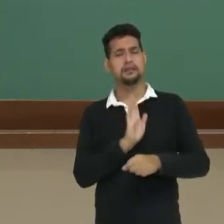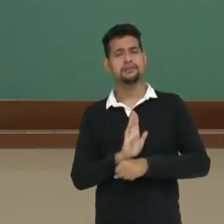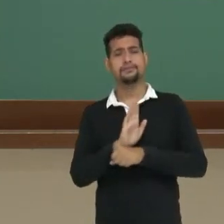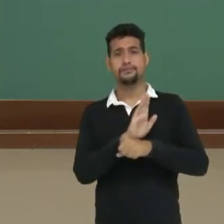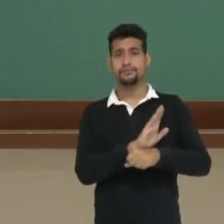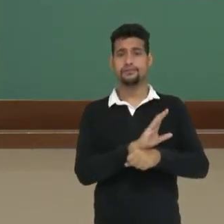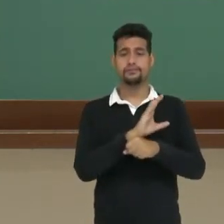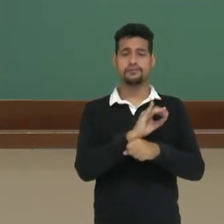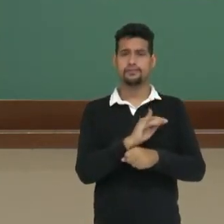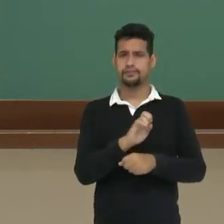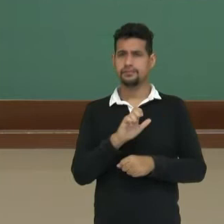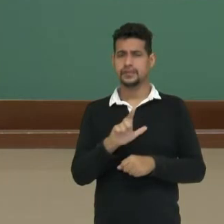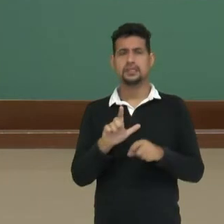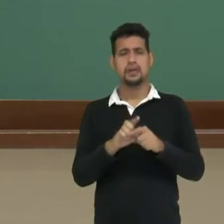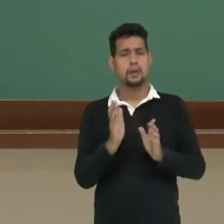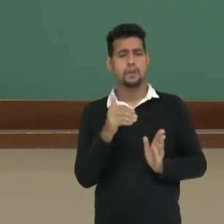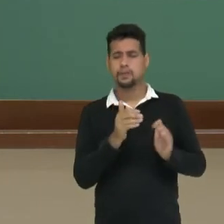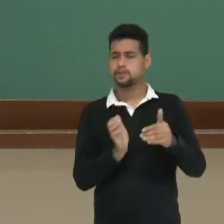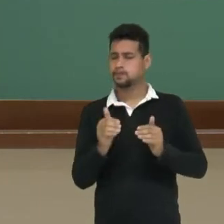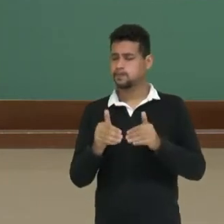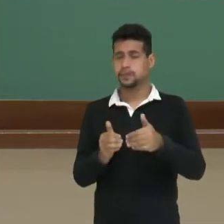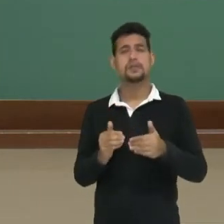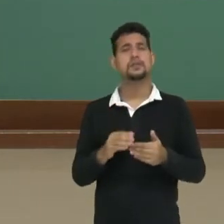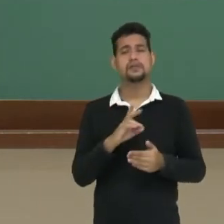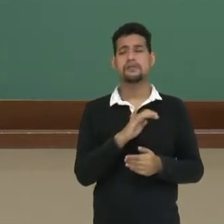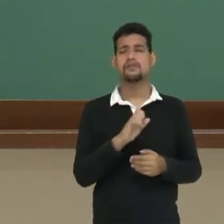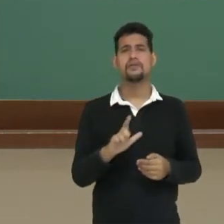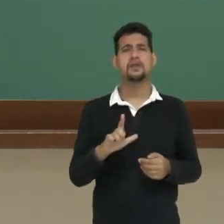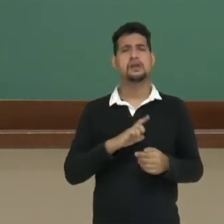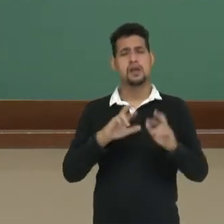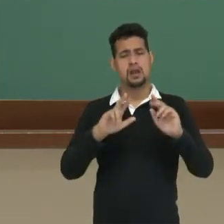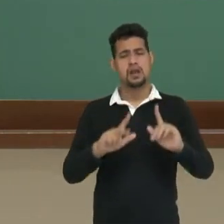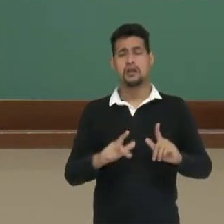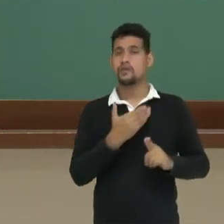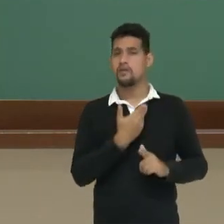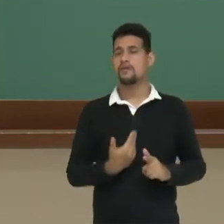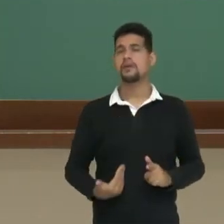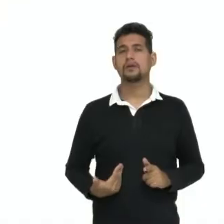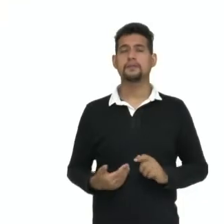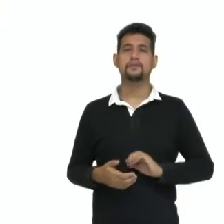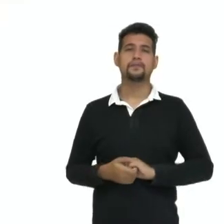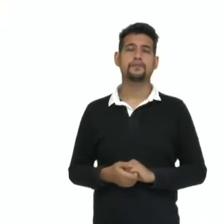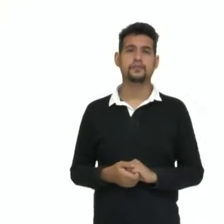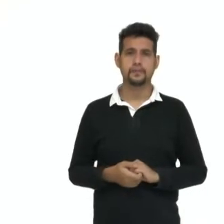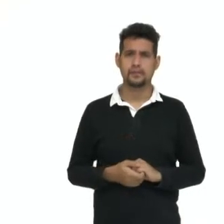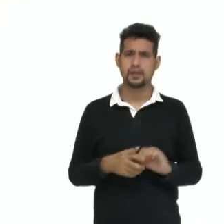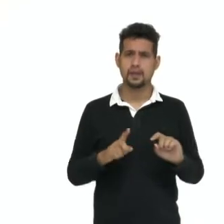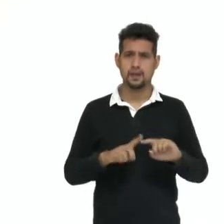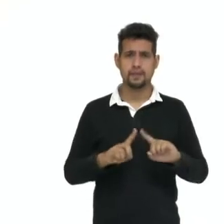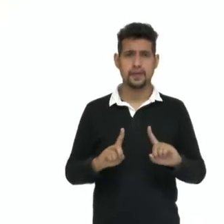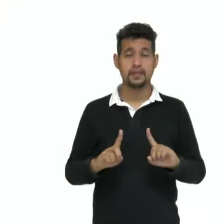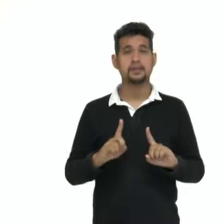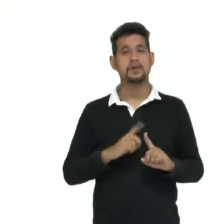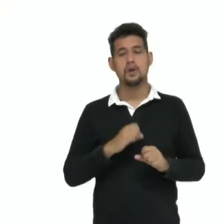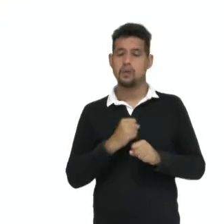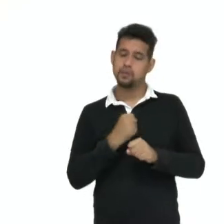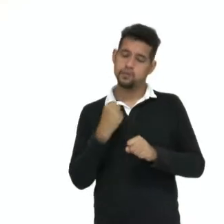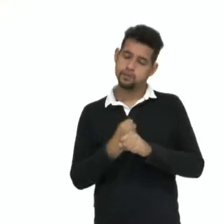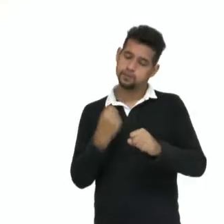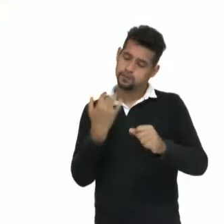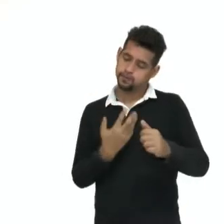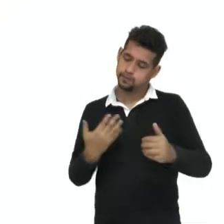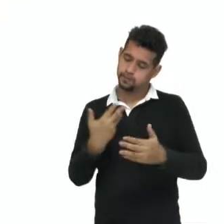civil nessa ditadura, a participação civil nos mecanismos de governo dessa ditadura. E que os anos que se